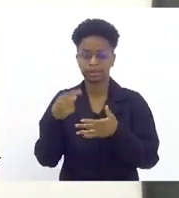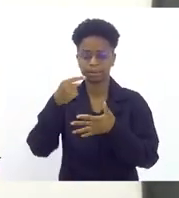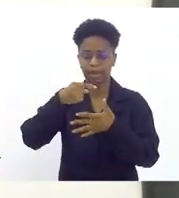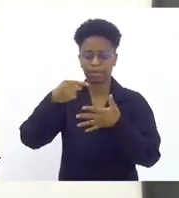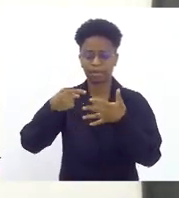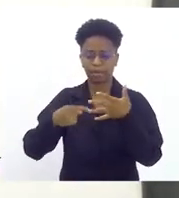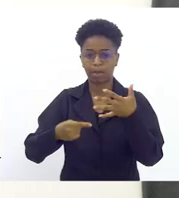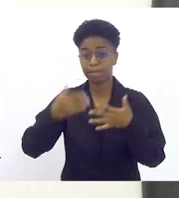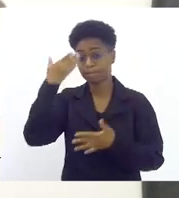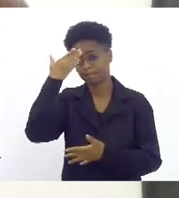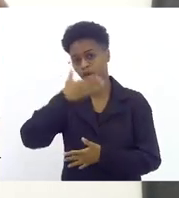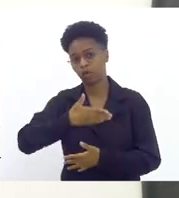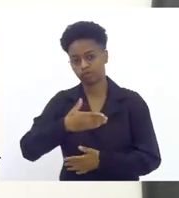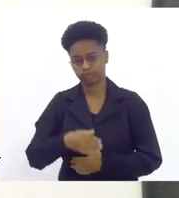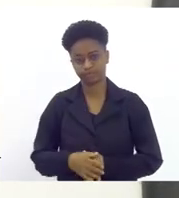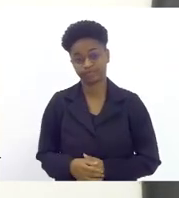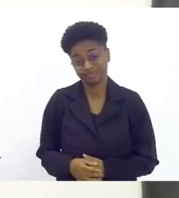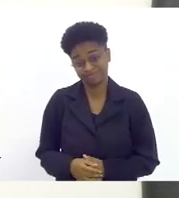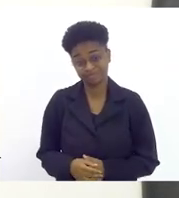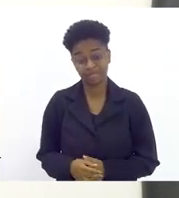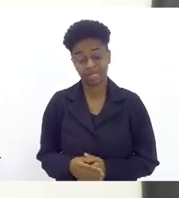provas, né? Então,